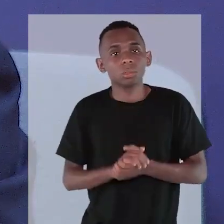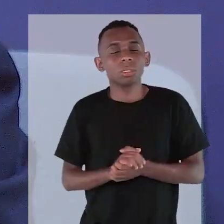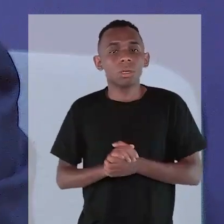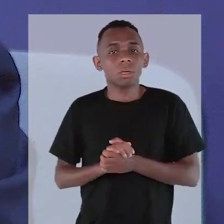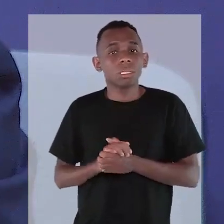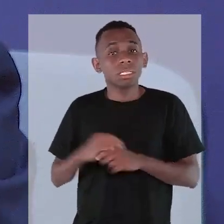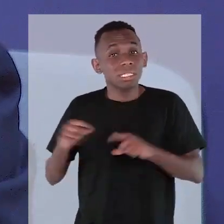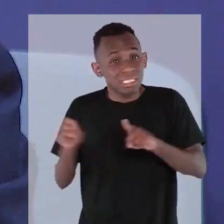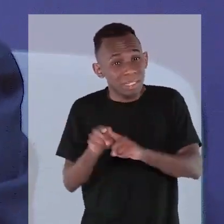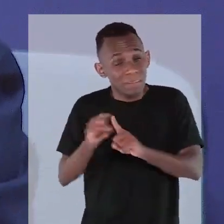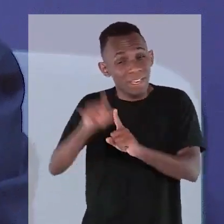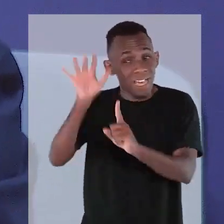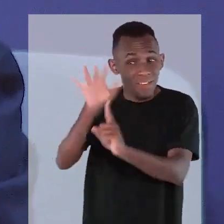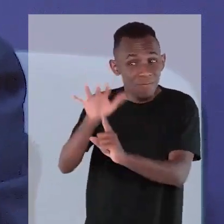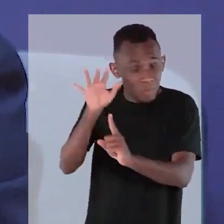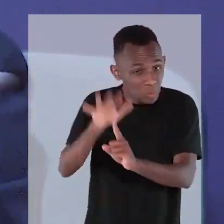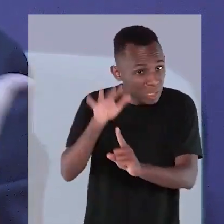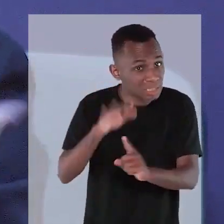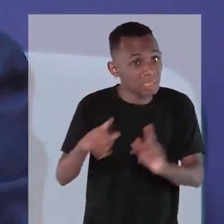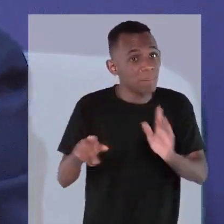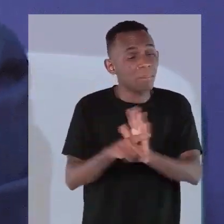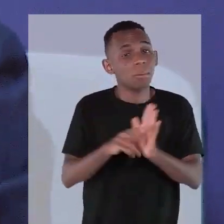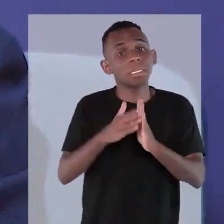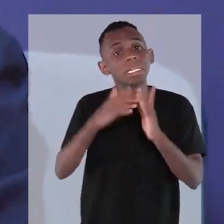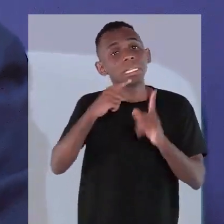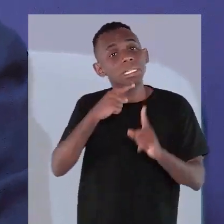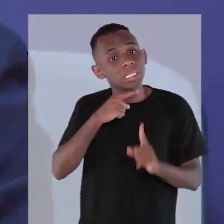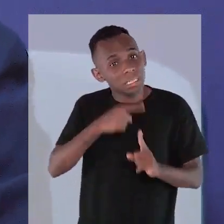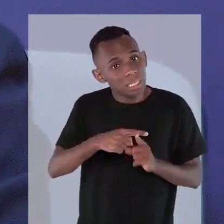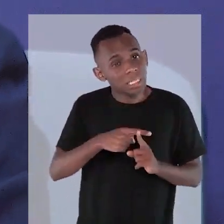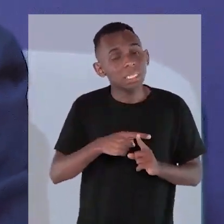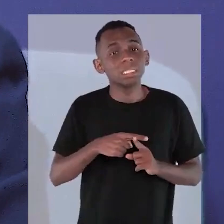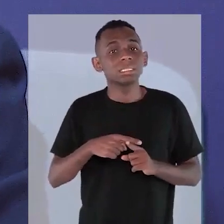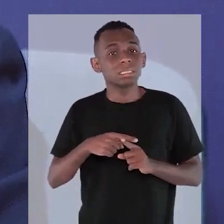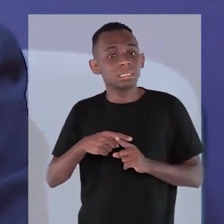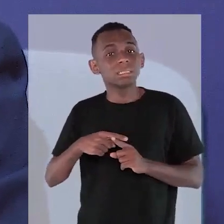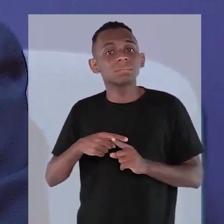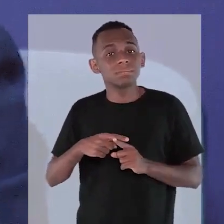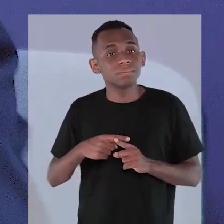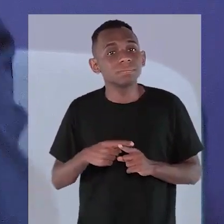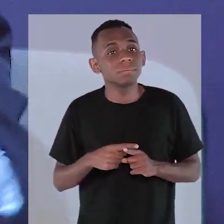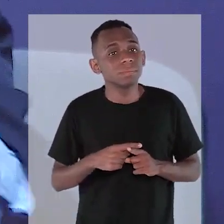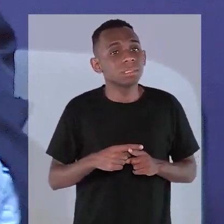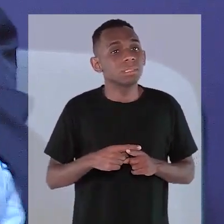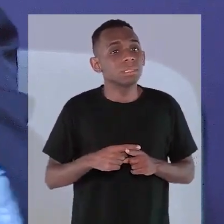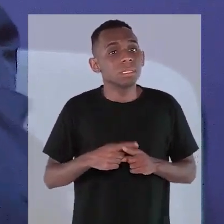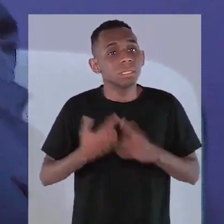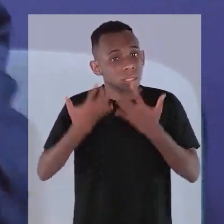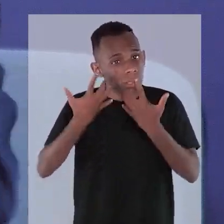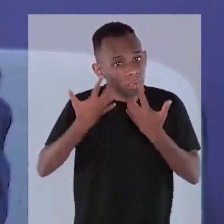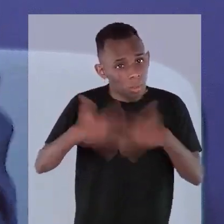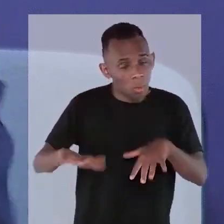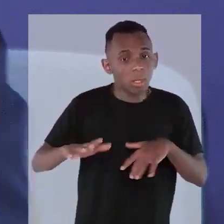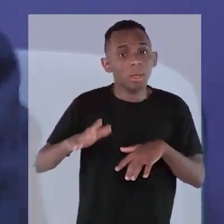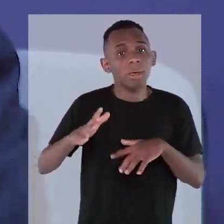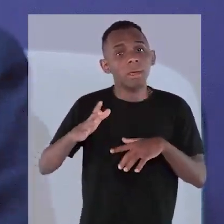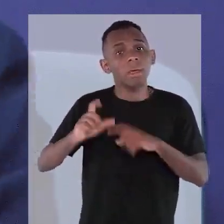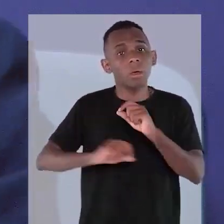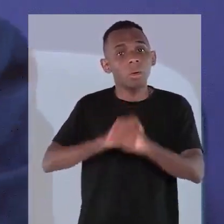Igreja Ortodoxa lá na repressão a movimentos de orientação sexual que não